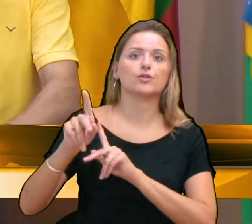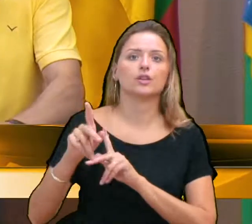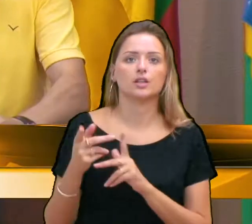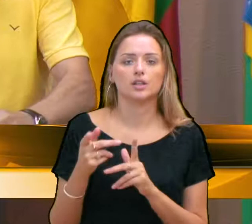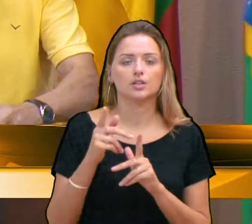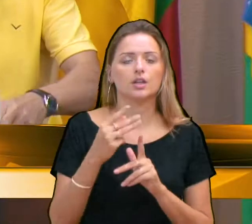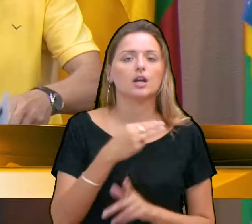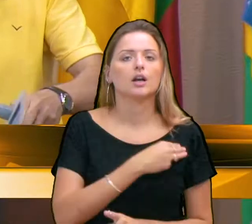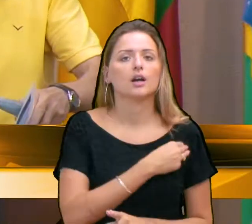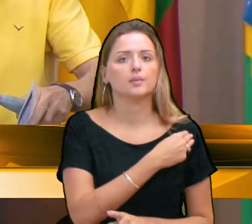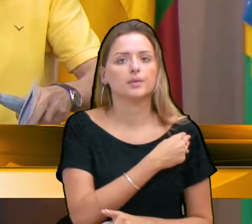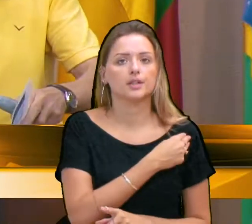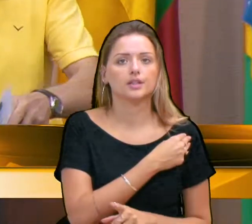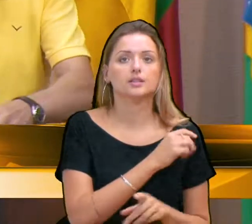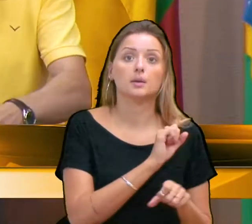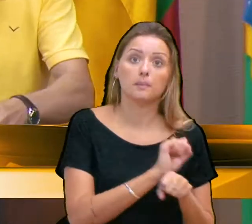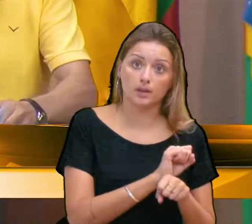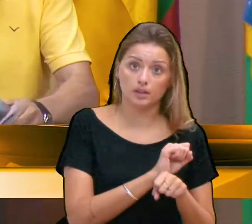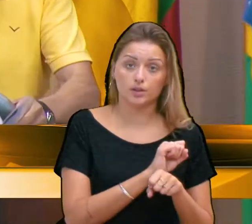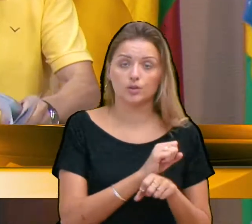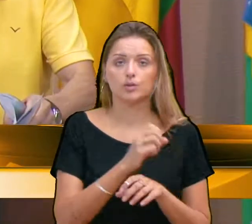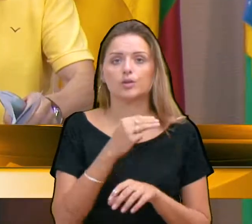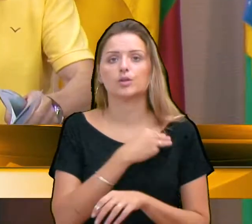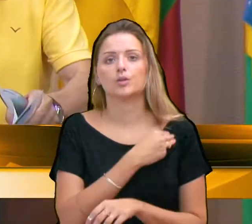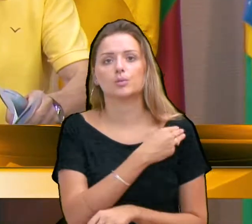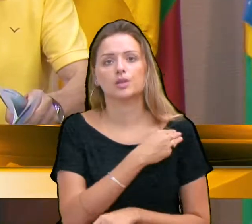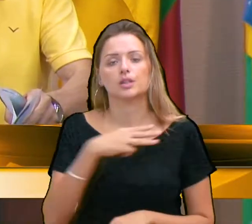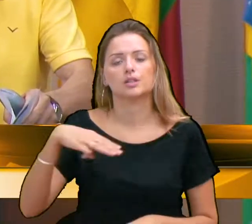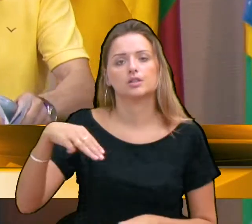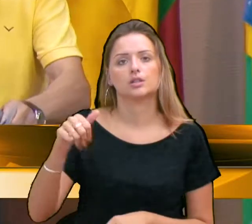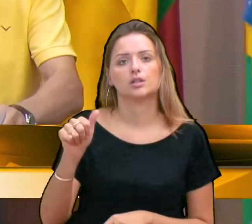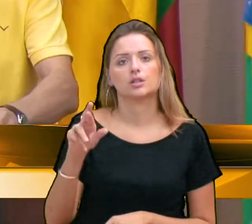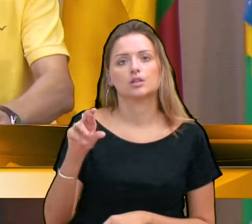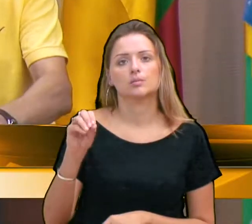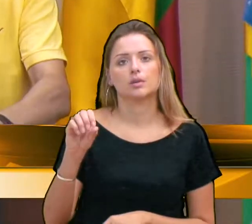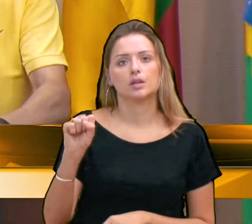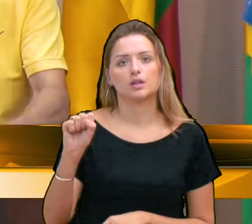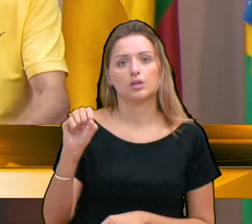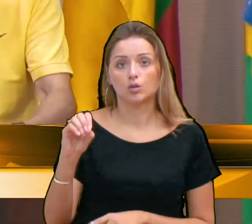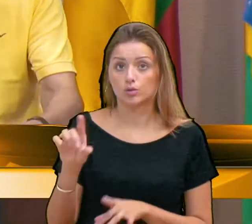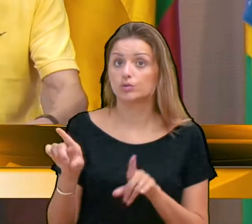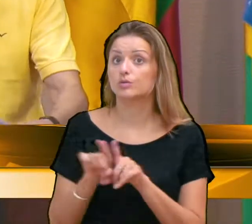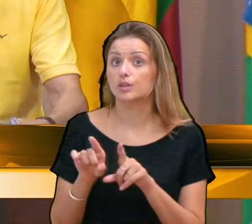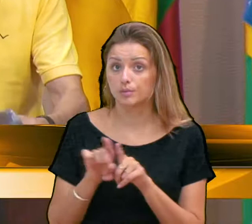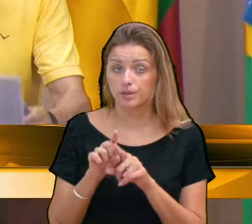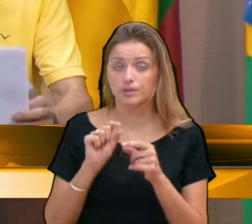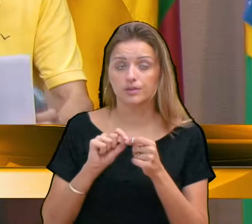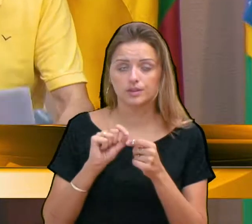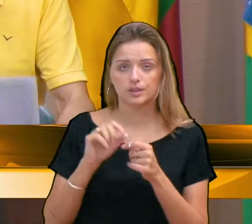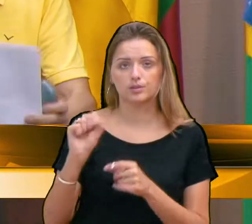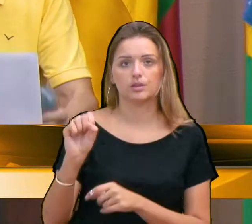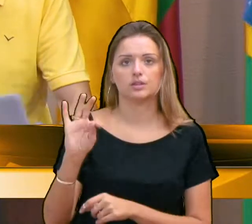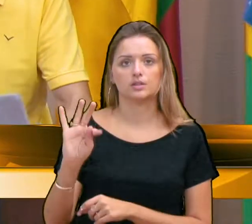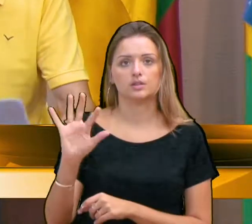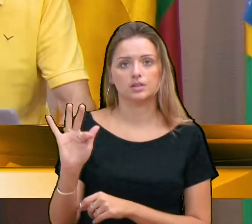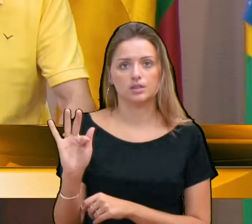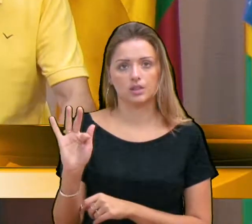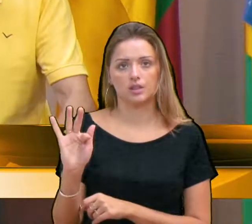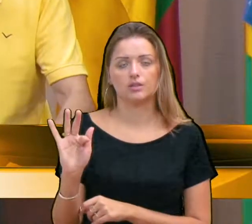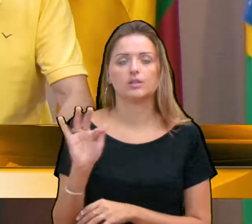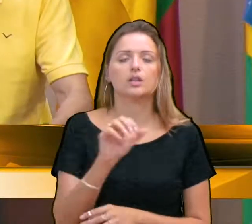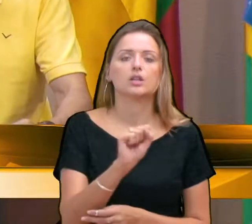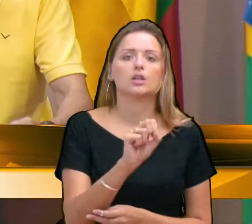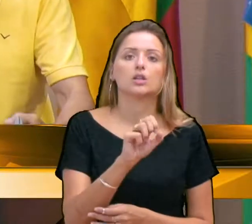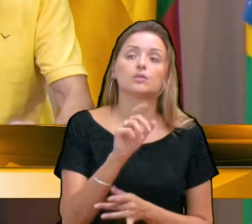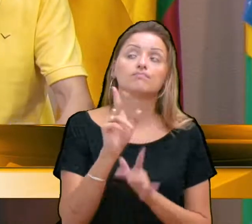barrou e o ministro Barroso está encaminhando para o plenário do STF esse assunto. Tomara que o Supremo